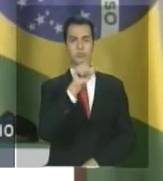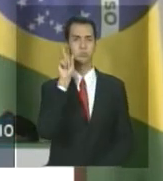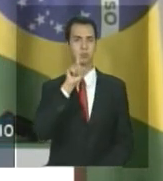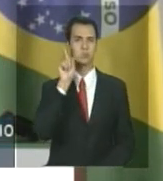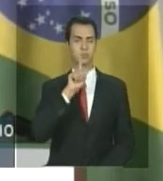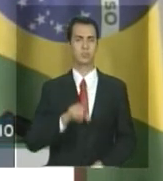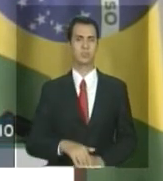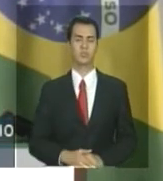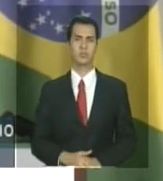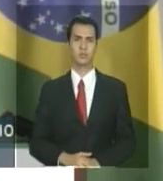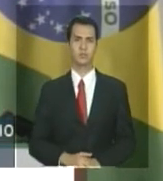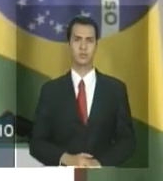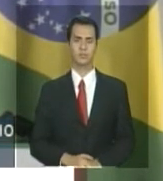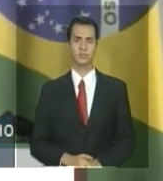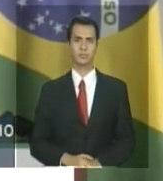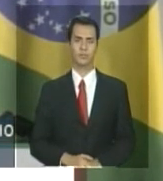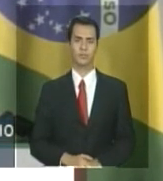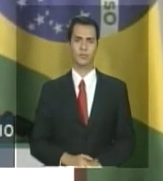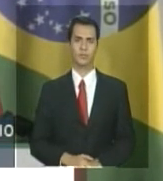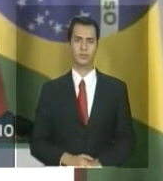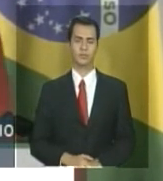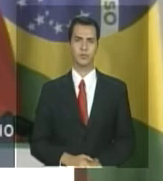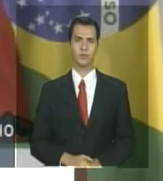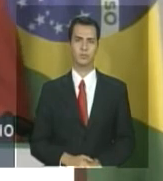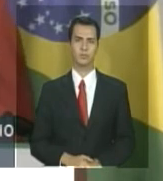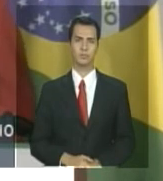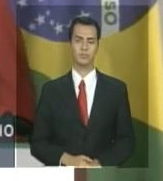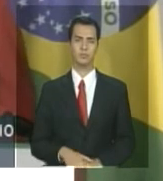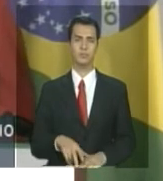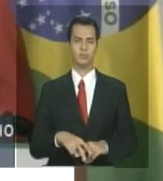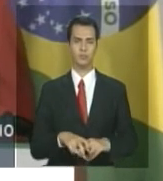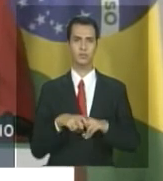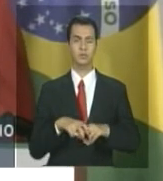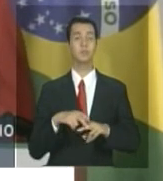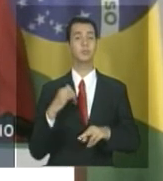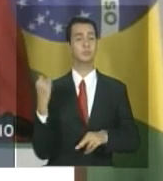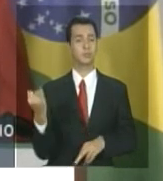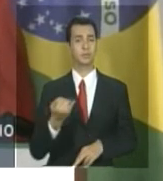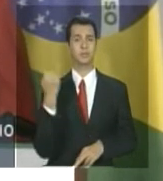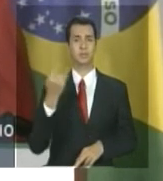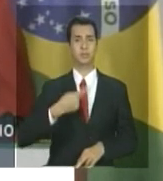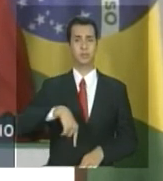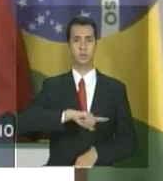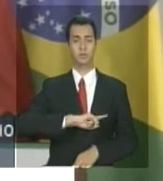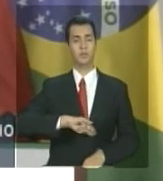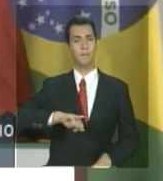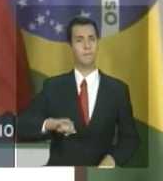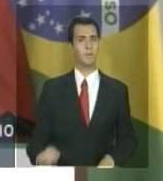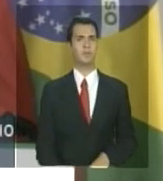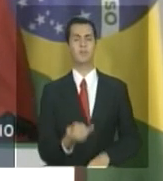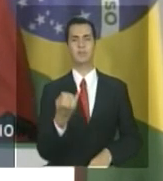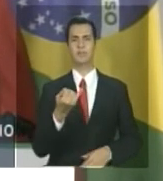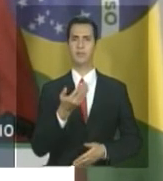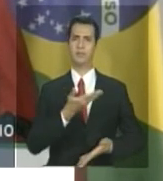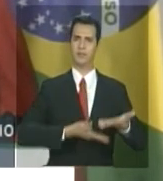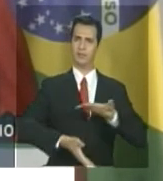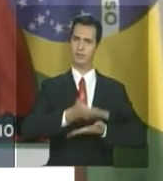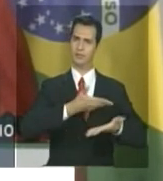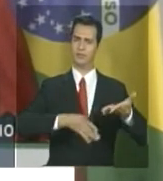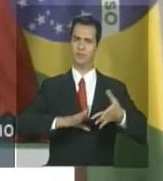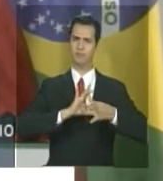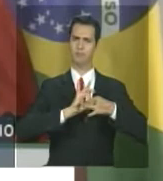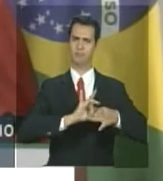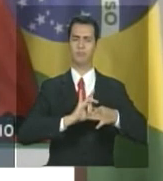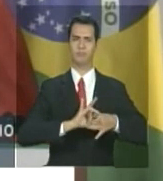Por isso, é muito importante que nós aproveitemos o potencial do nosso relacionamento.